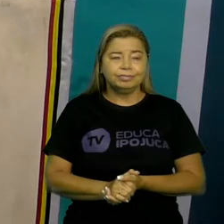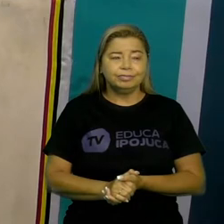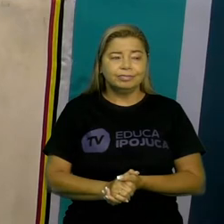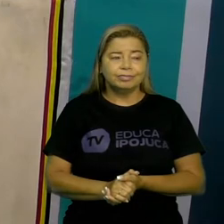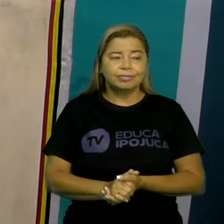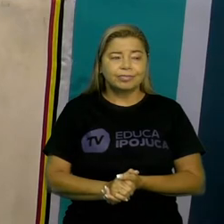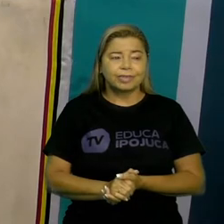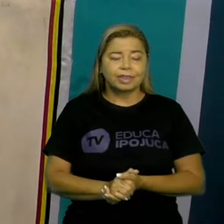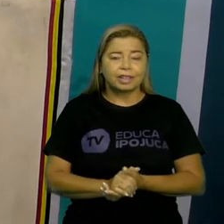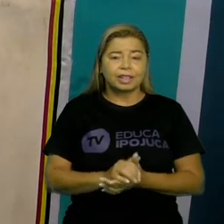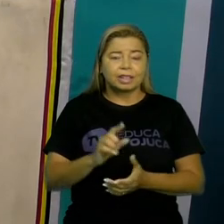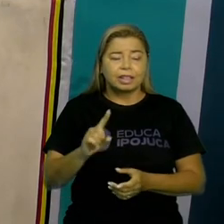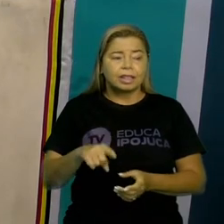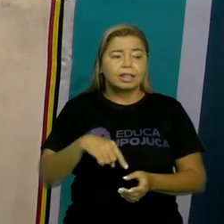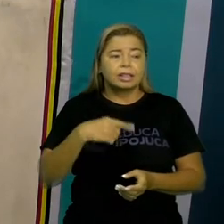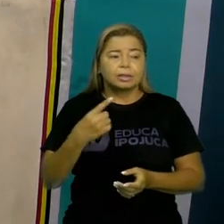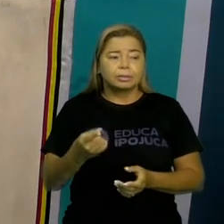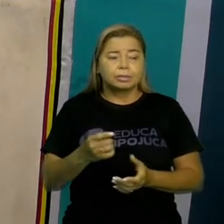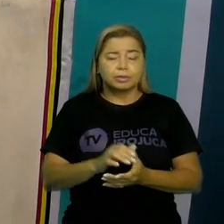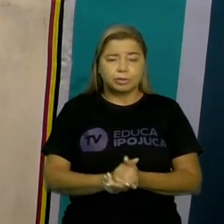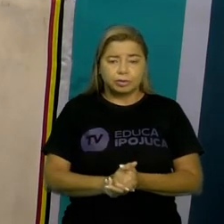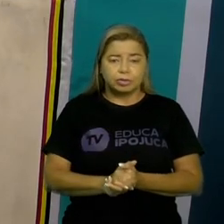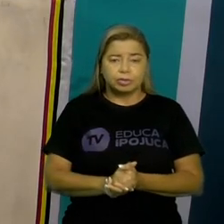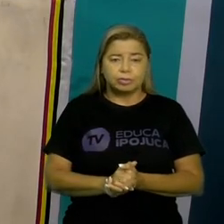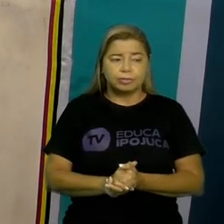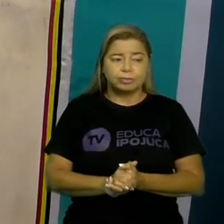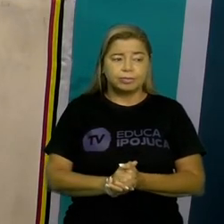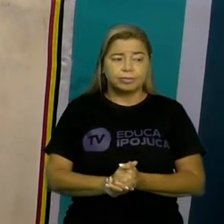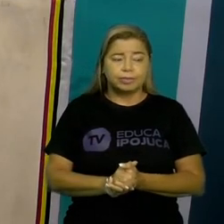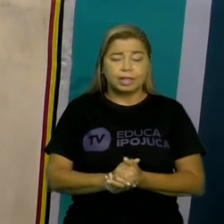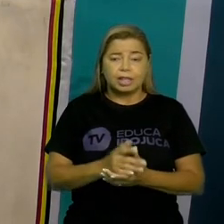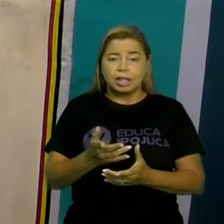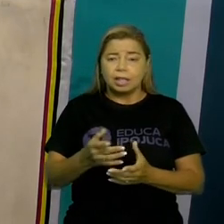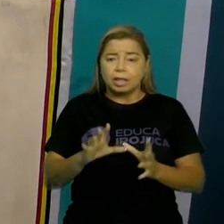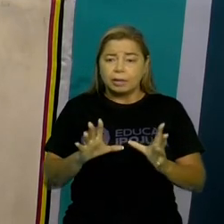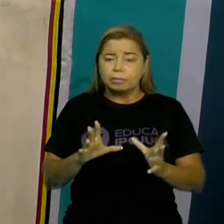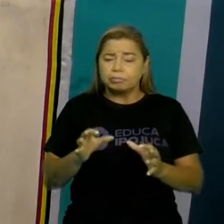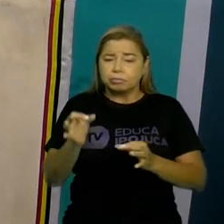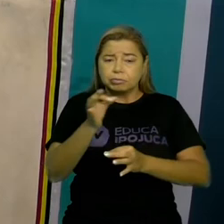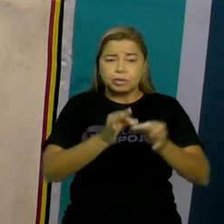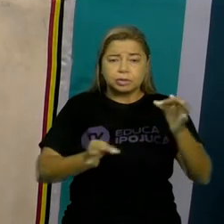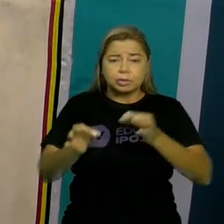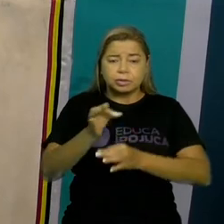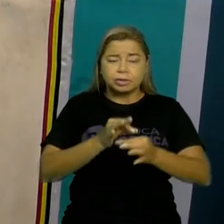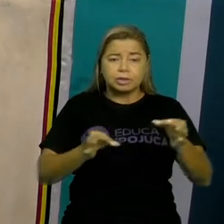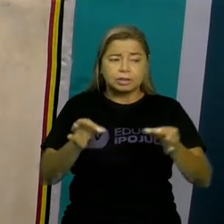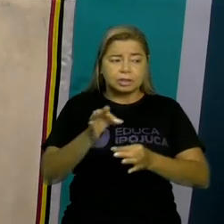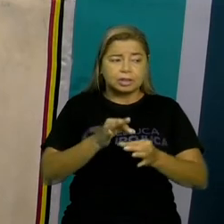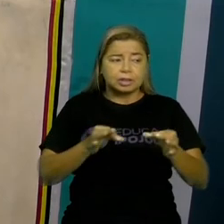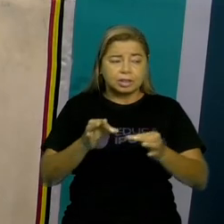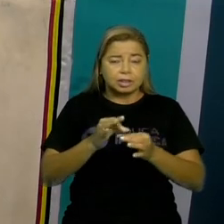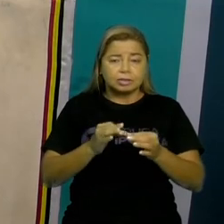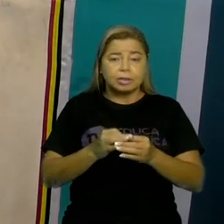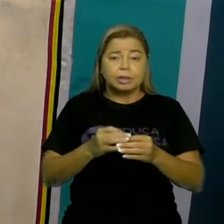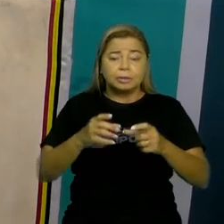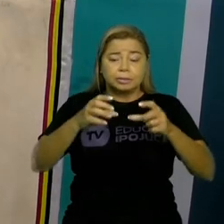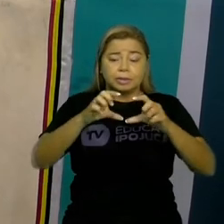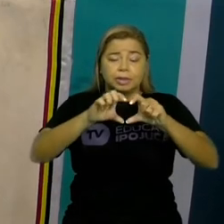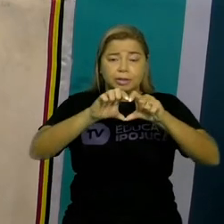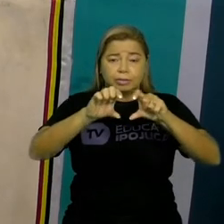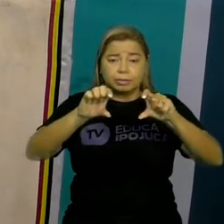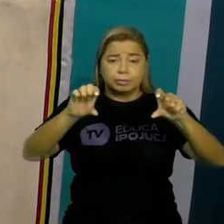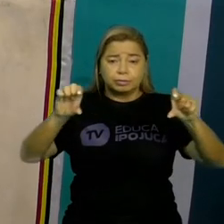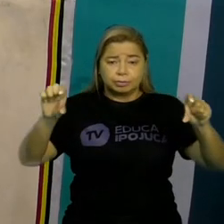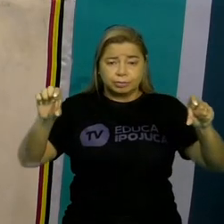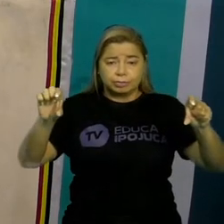E depois, o que é que vocês vão fazer depois que tá as argolinhas coladas? Vocês vão pegar, ó, o rolinho do